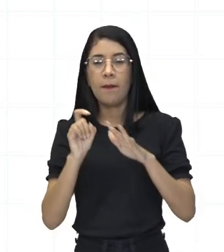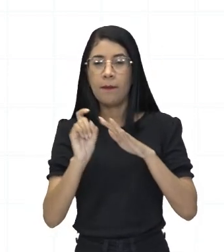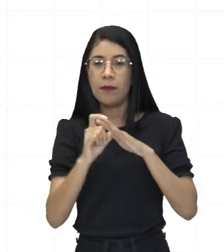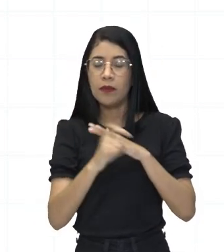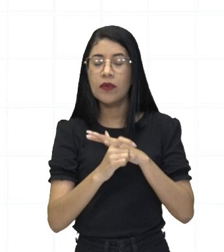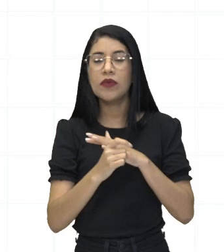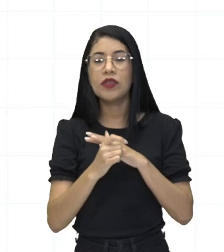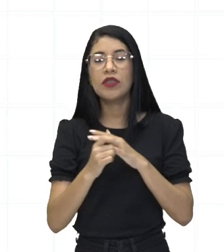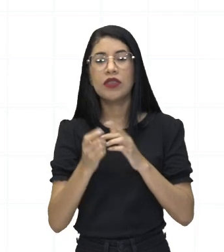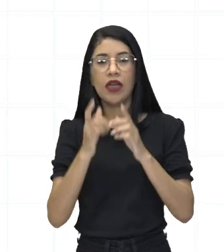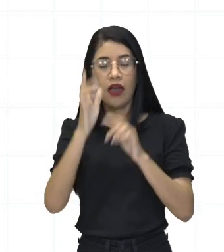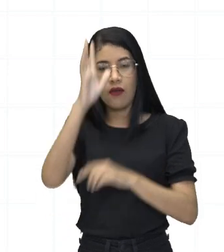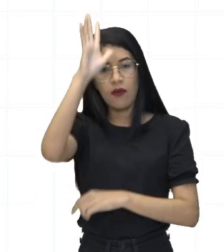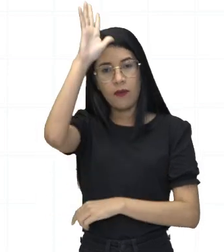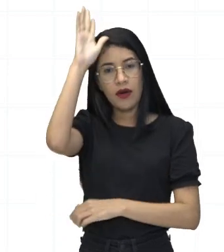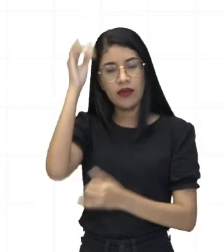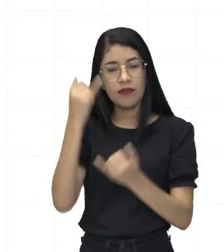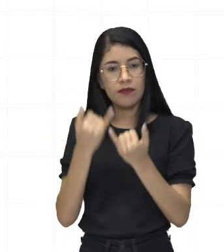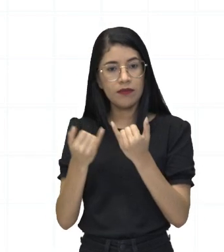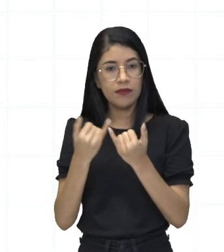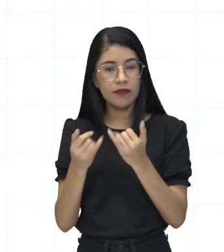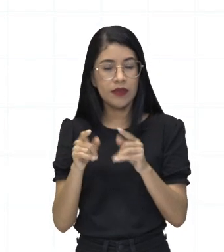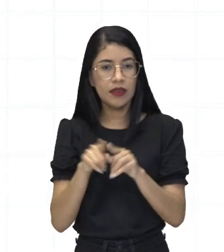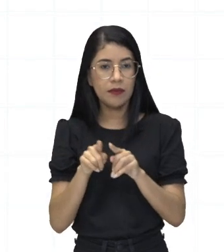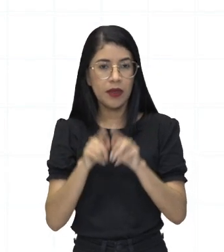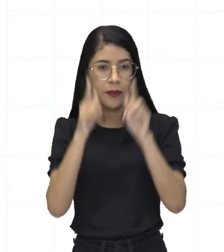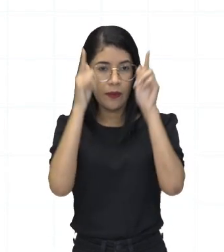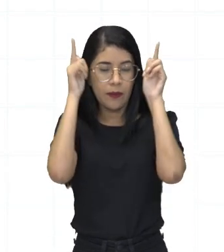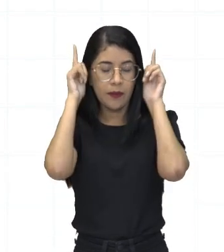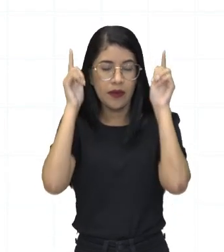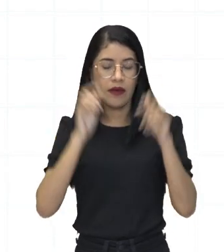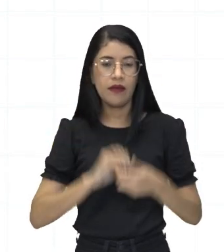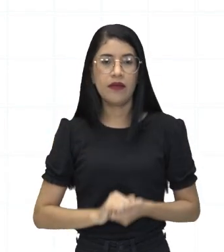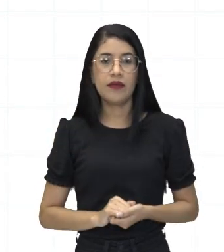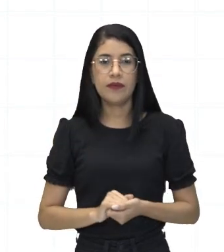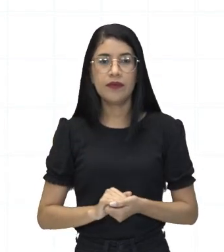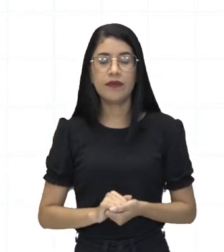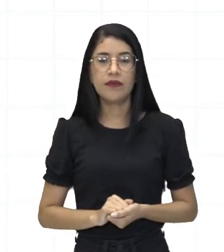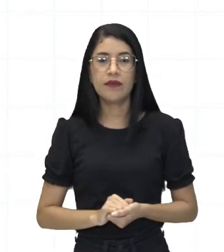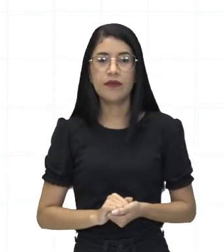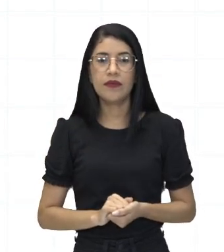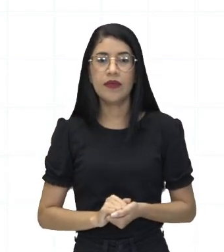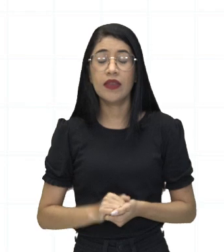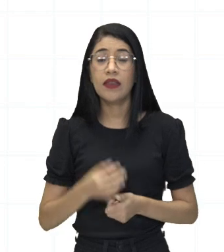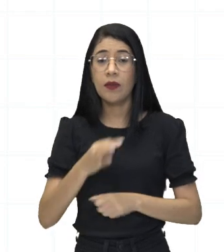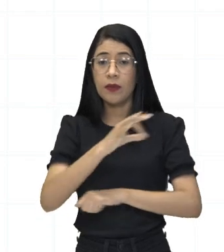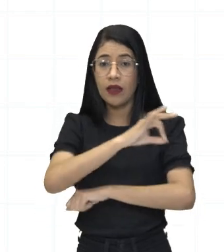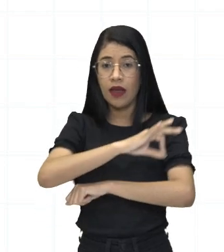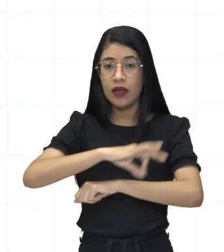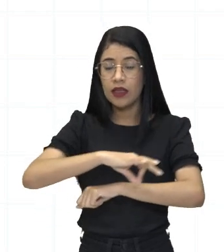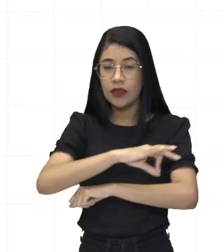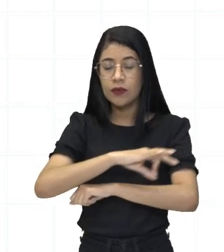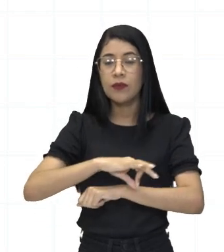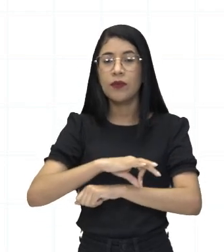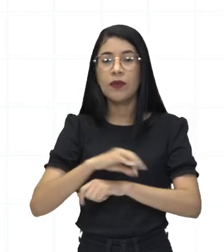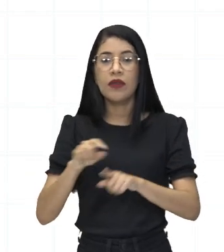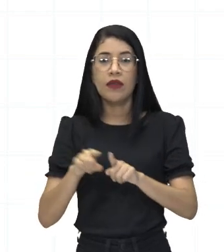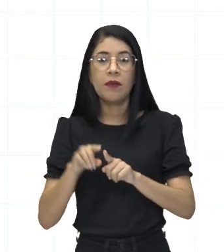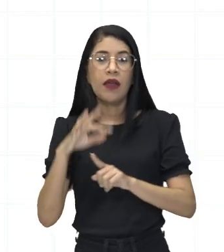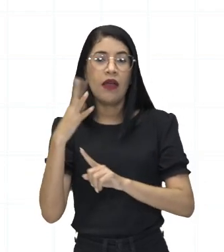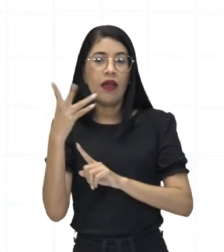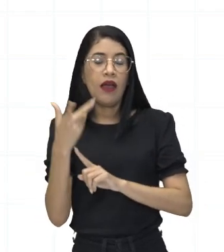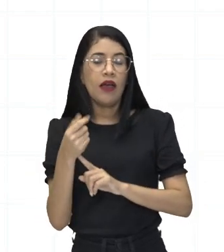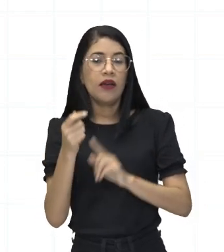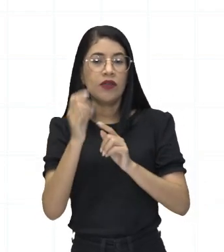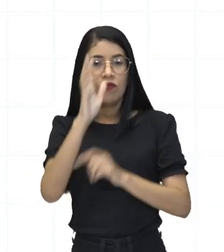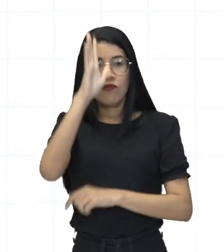a mitologia grega. Vamos ver mais um pouquinho sobre essa arte? Foi através da arquitetura que a arte romana